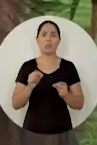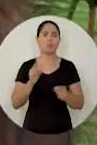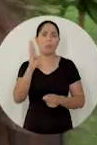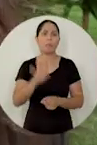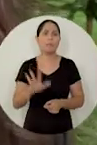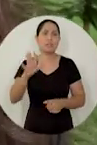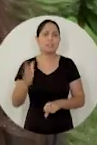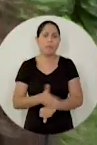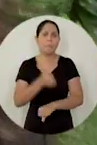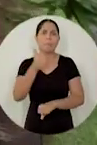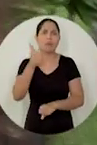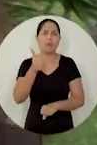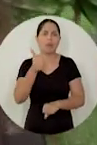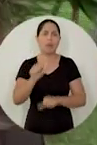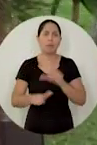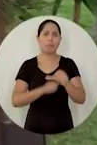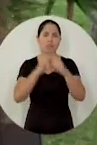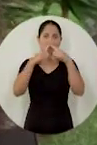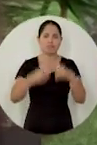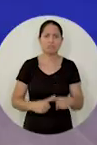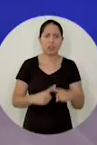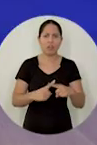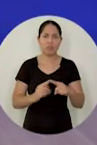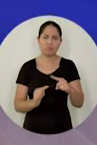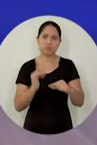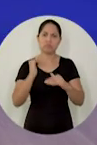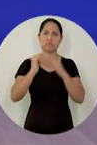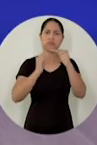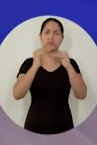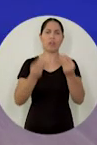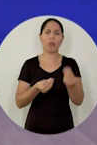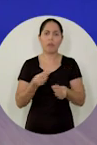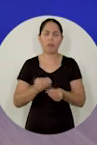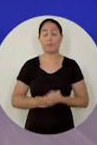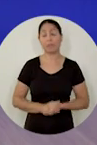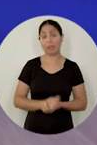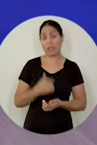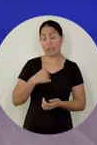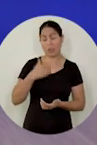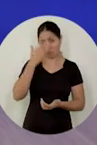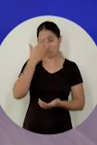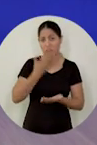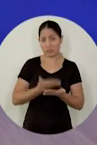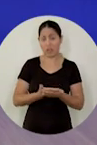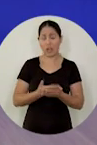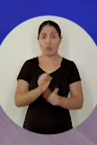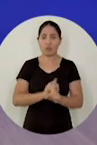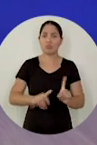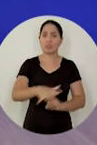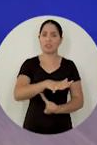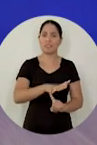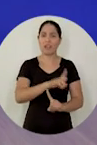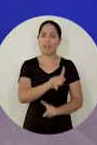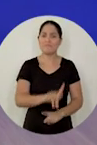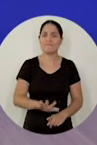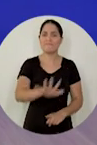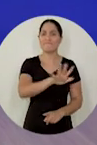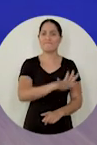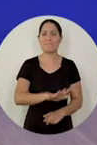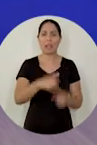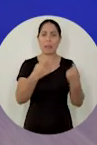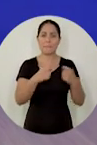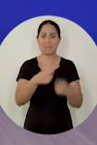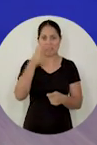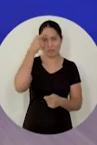para o Brasil melhorar a sua posição neste ranking? Penso que é muito importante que a sociedade geral passe a ter mais